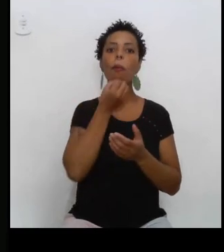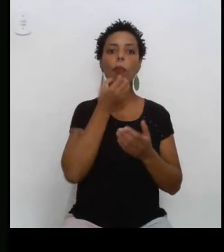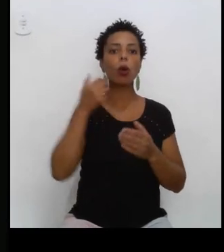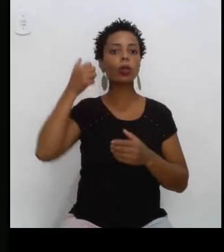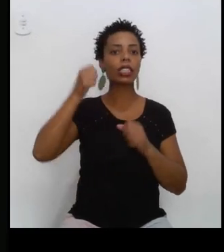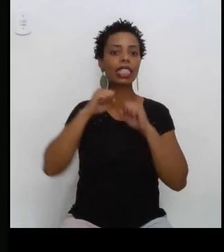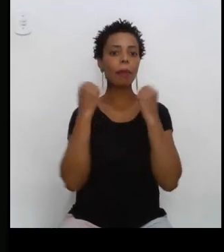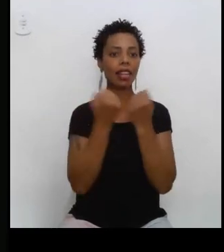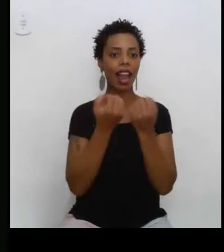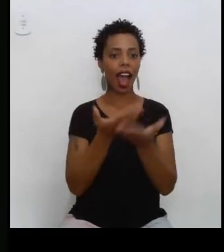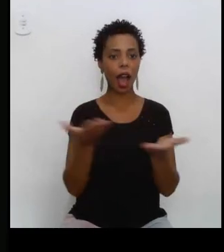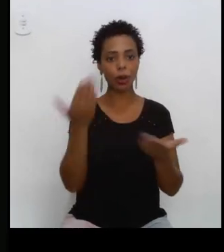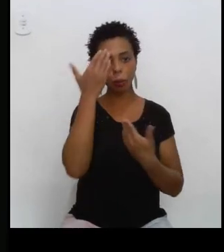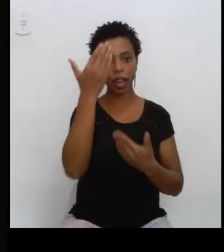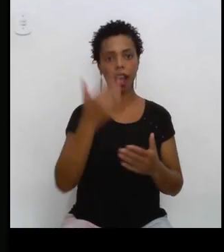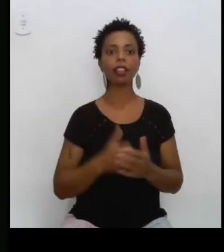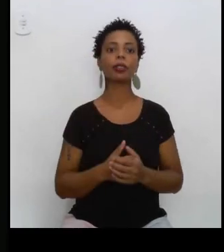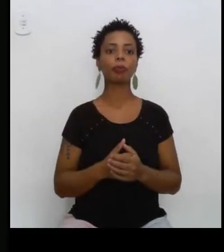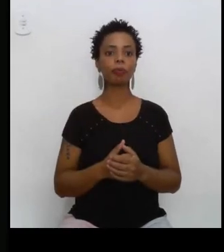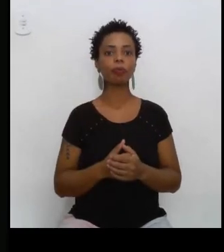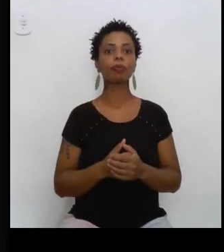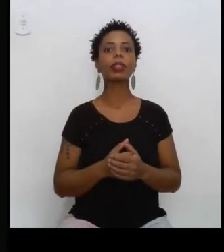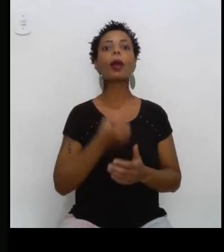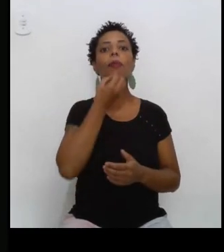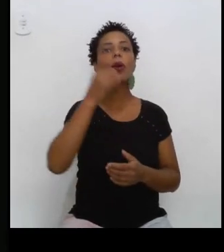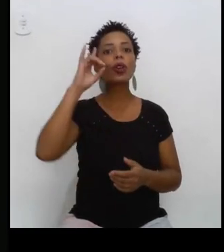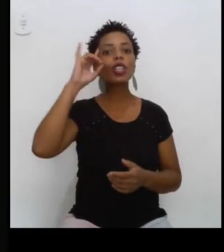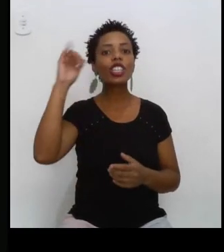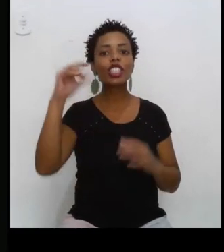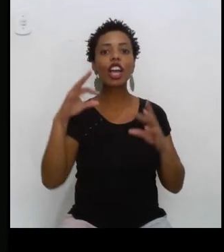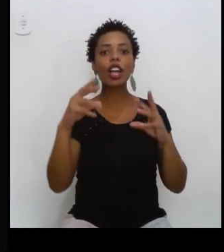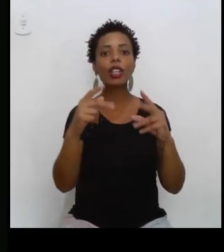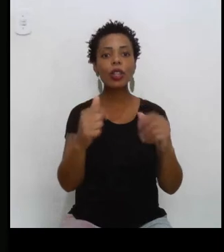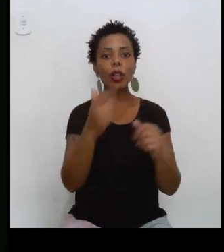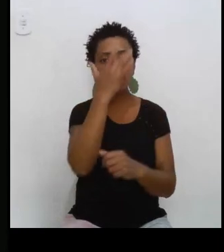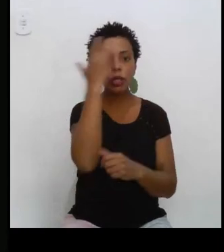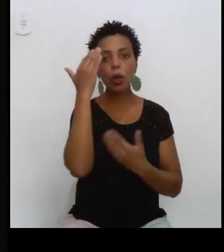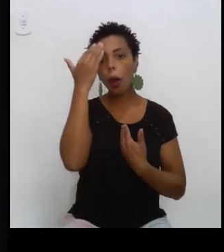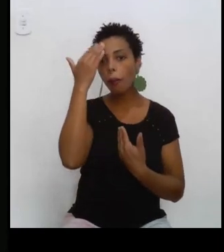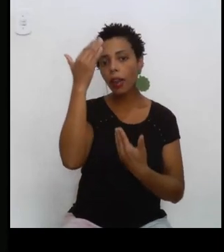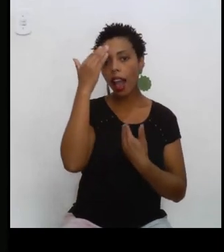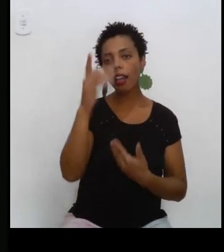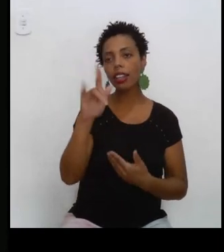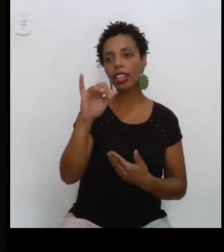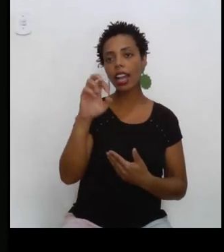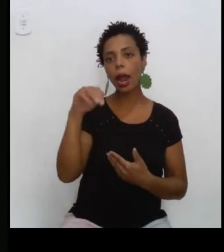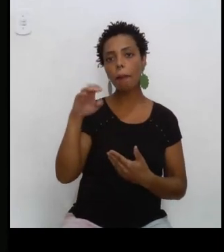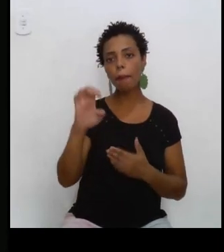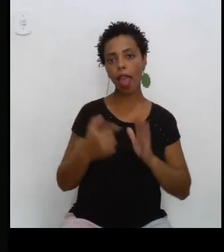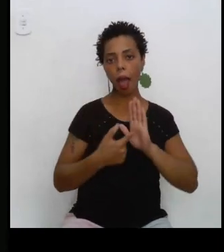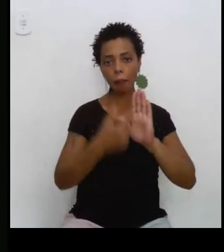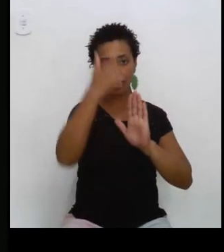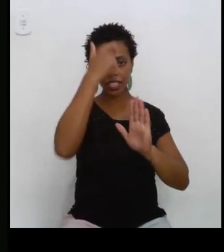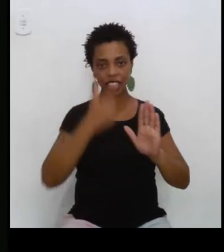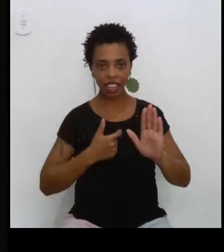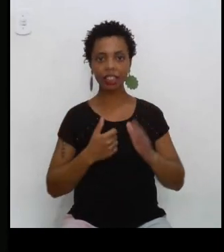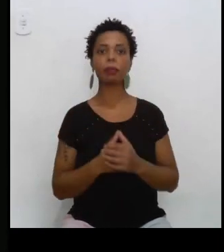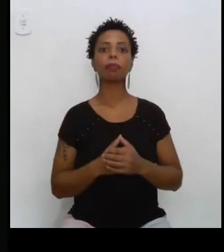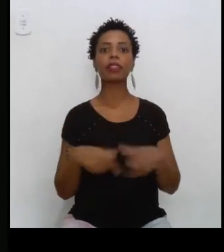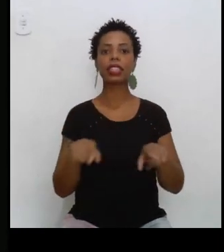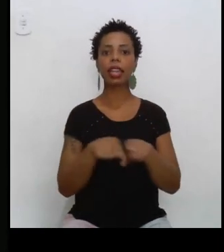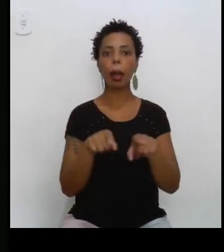Oi bom dia gente graças Guilherme pela apresentação que agradecer também